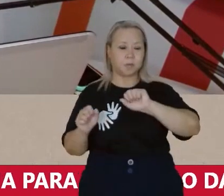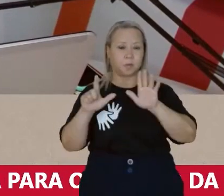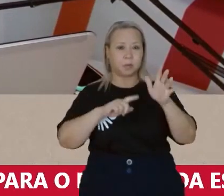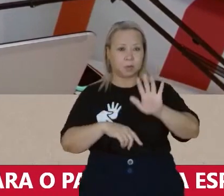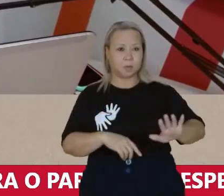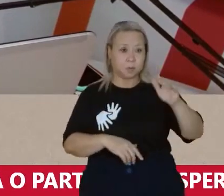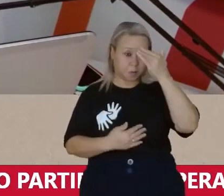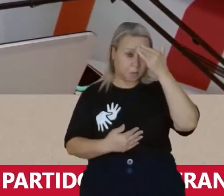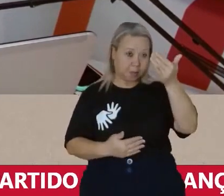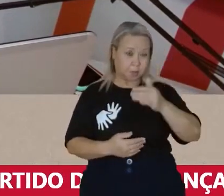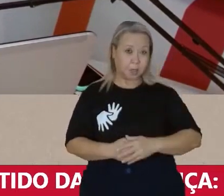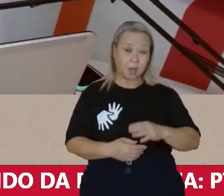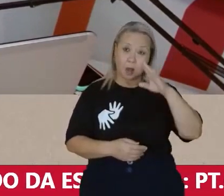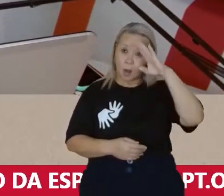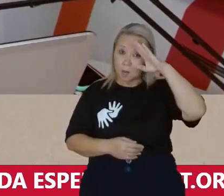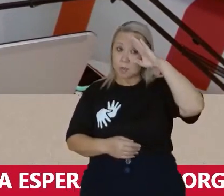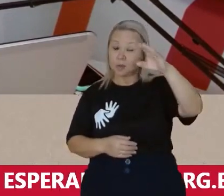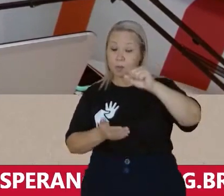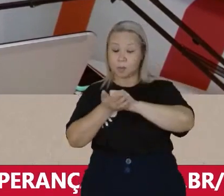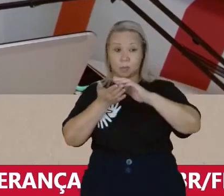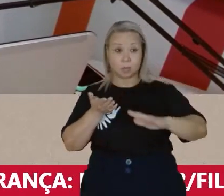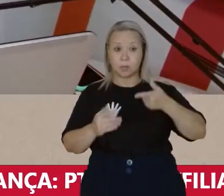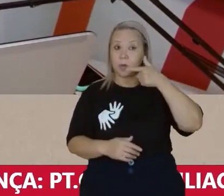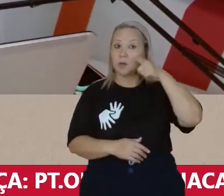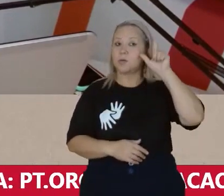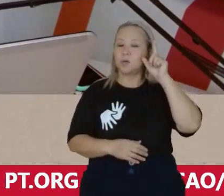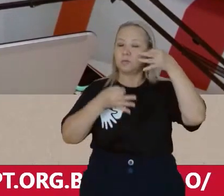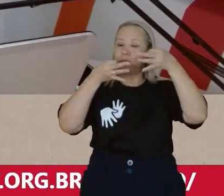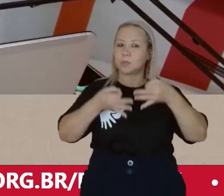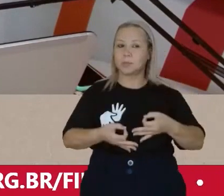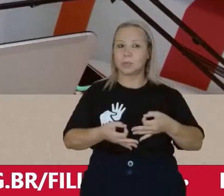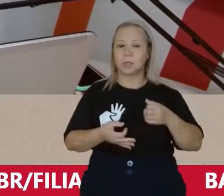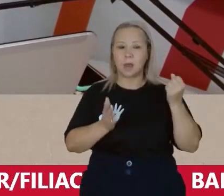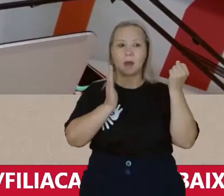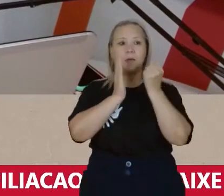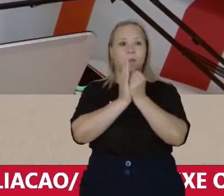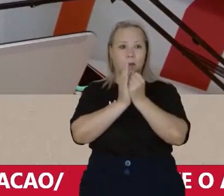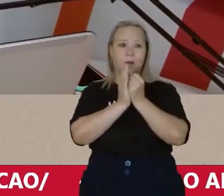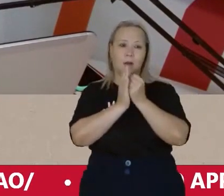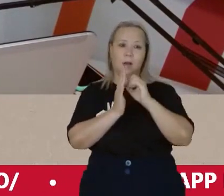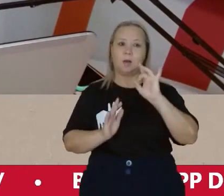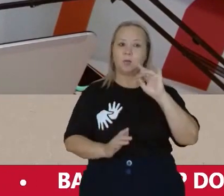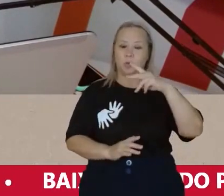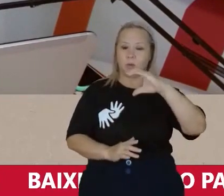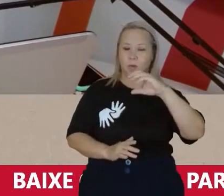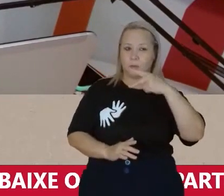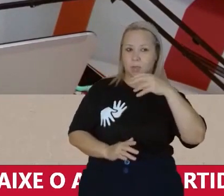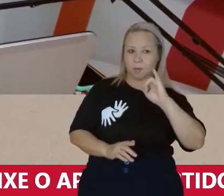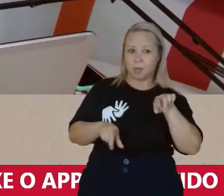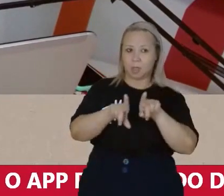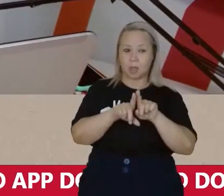agradece, e principalmente das atividades de ontem, que com certeza marcaram não só a CPI da Covid, mas